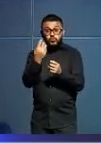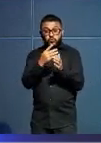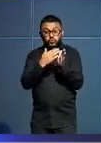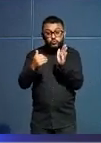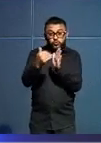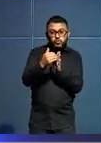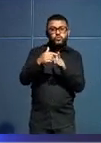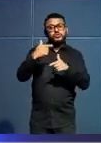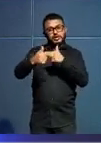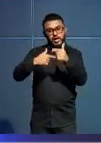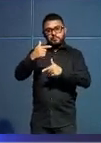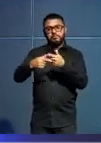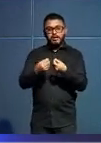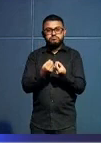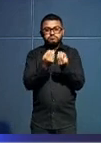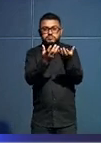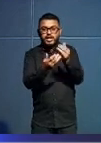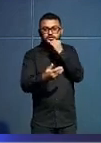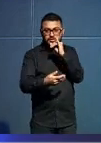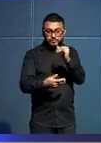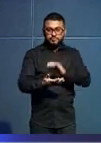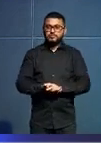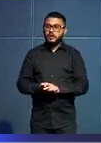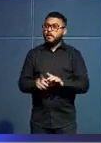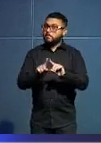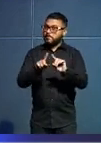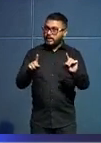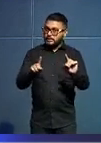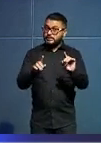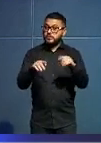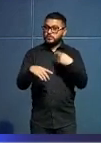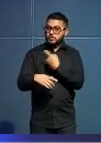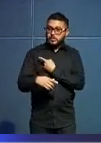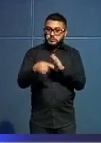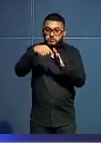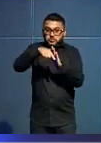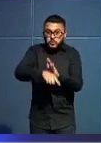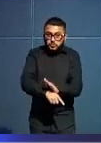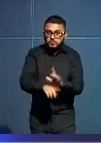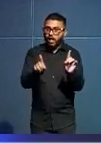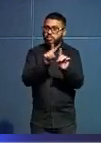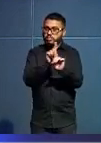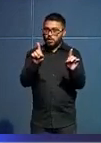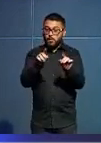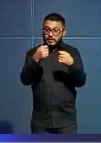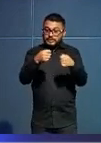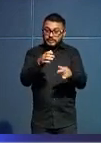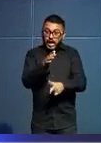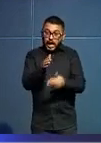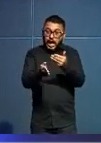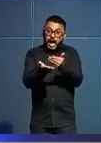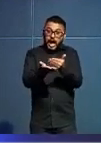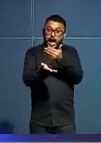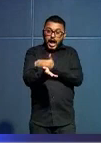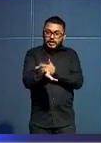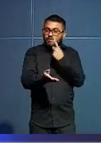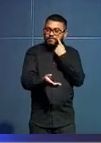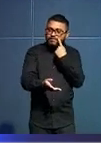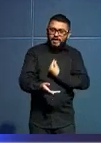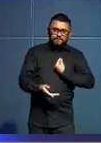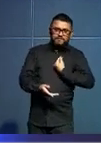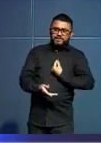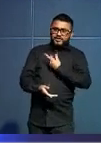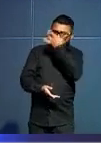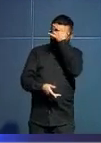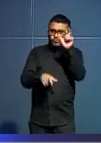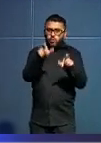aspectos da prestação de serviços de distribuição só que a gente não pode fazer uma avaliação mais profunda sem conhecer de fato o efeito disso na vida do Consumidor